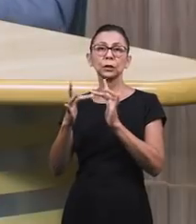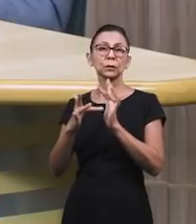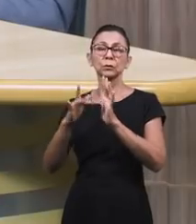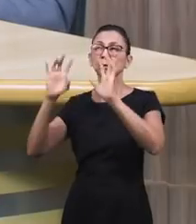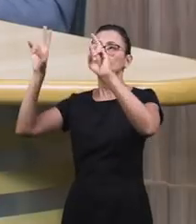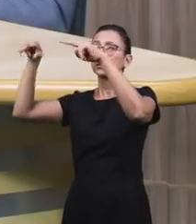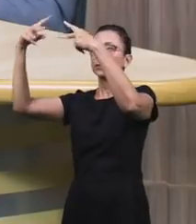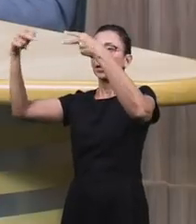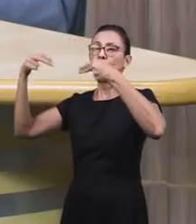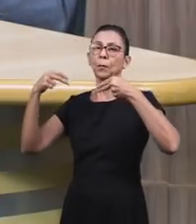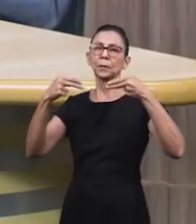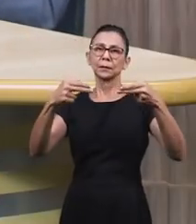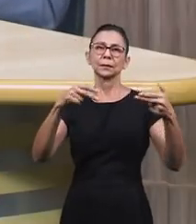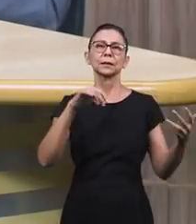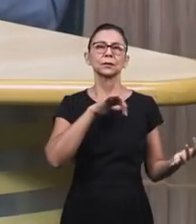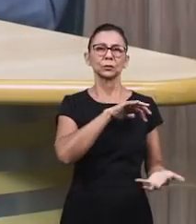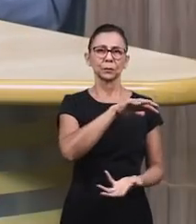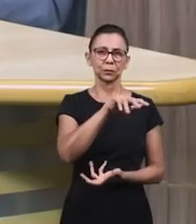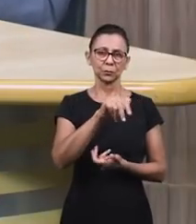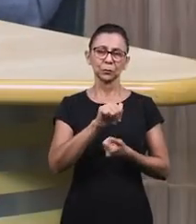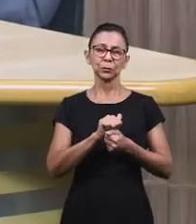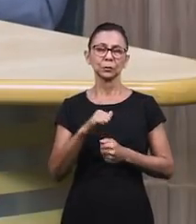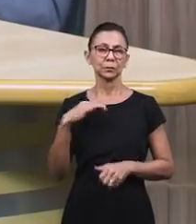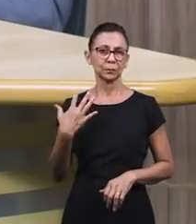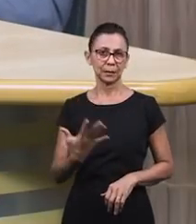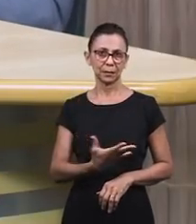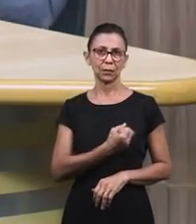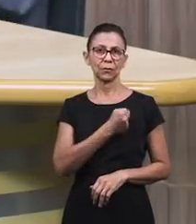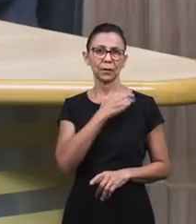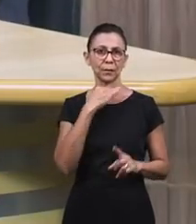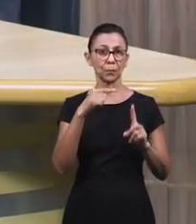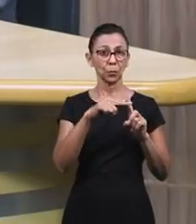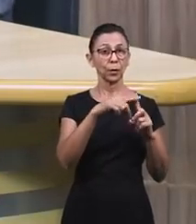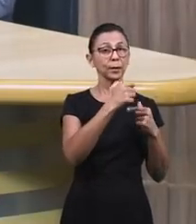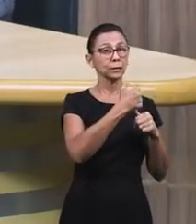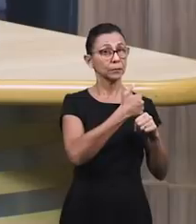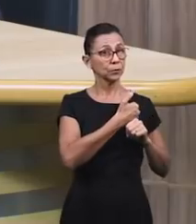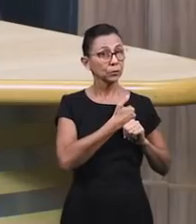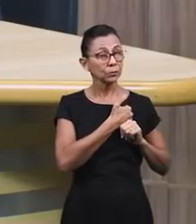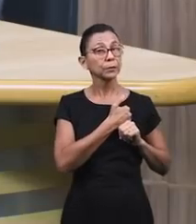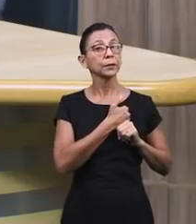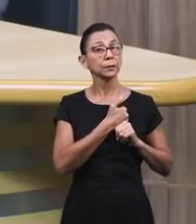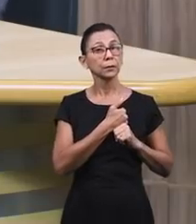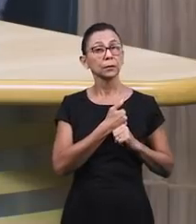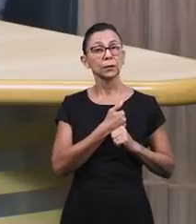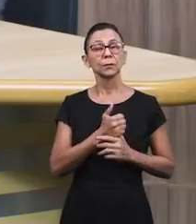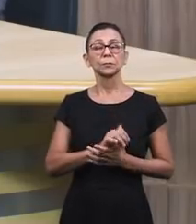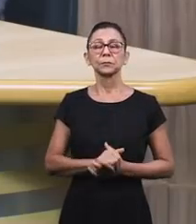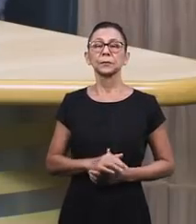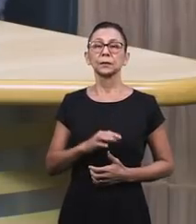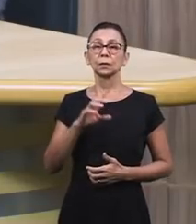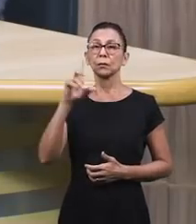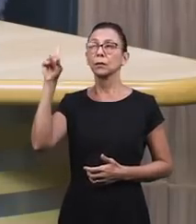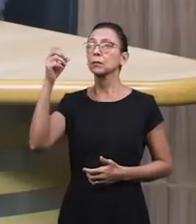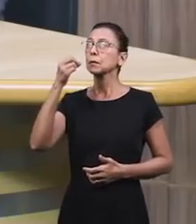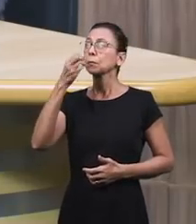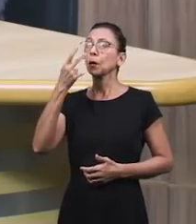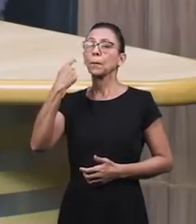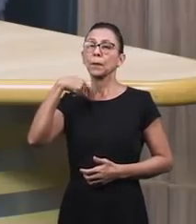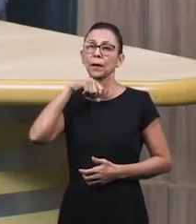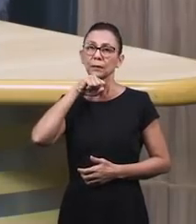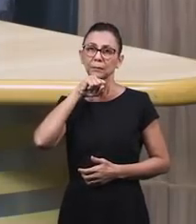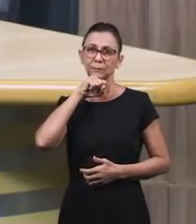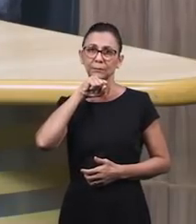era as pessoas, bom é o Pai que deu o Filho por nós. Então nós vemos aqui o Senhor Jesus no Velho Testamento. Agora nós